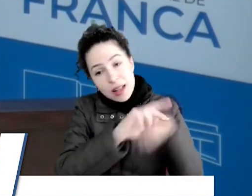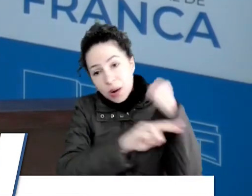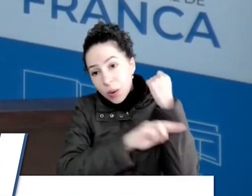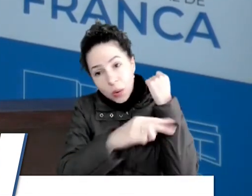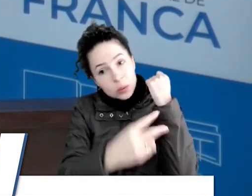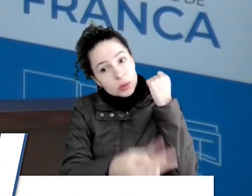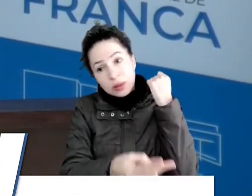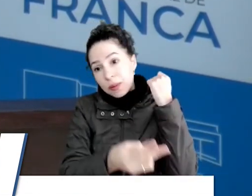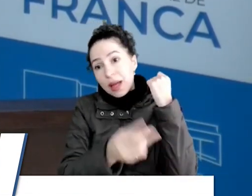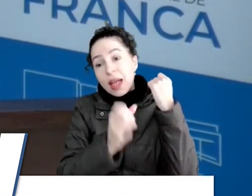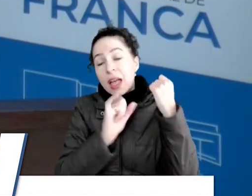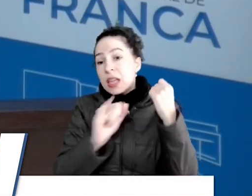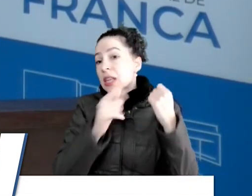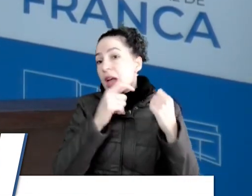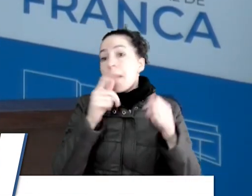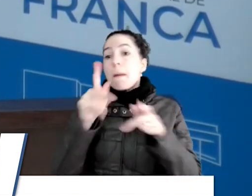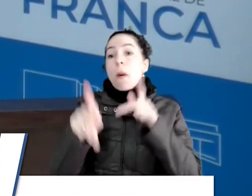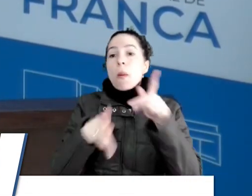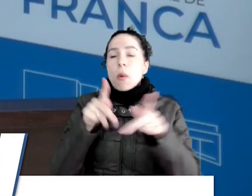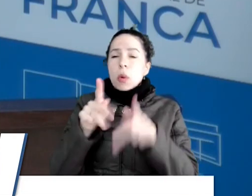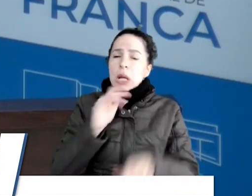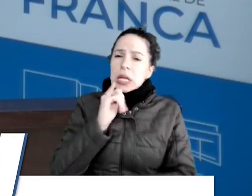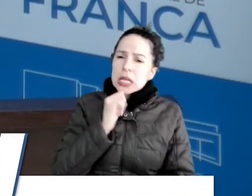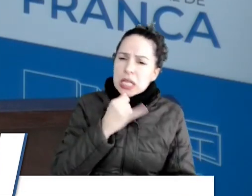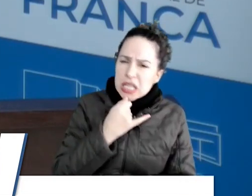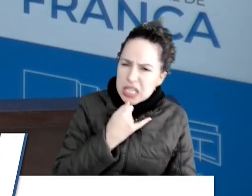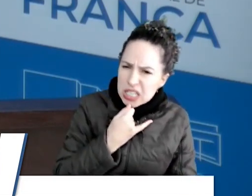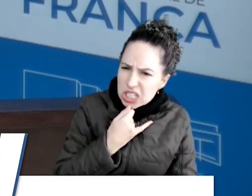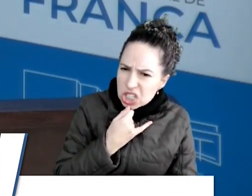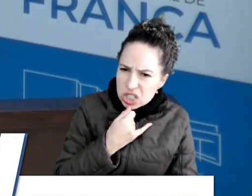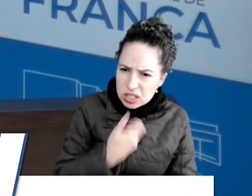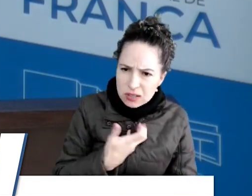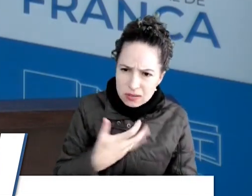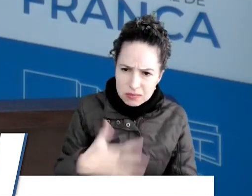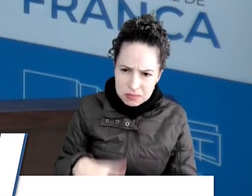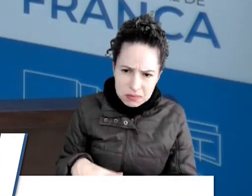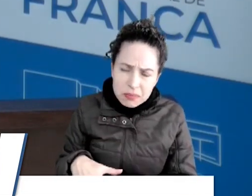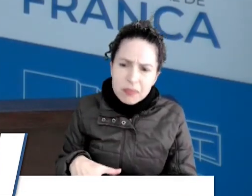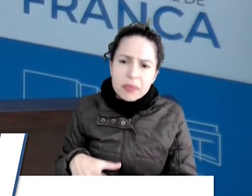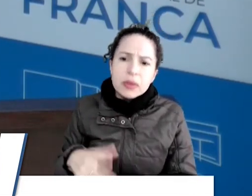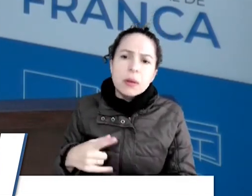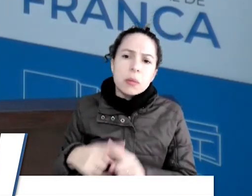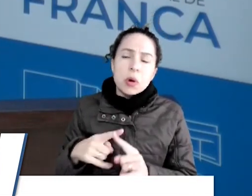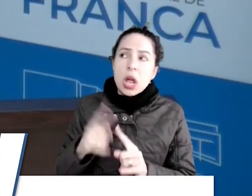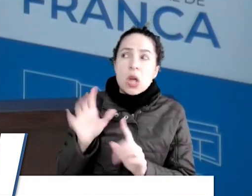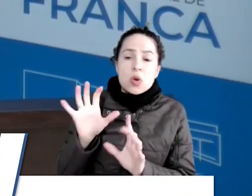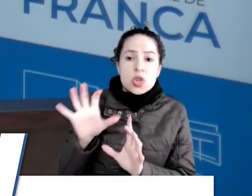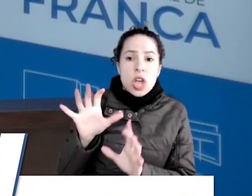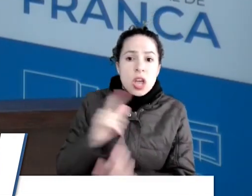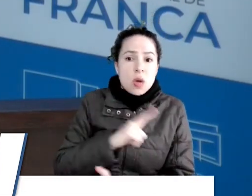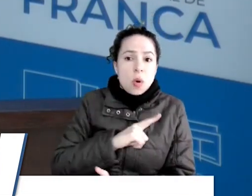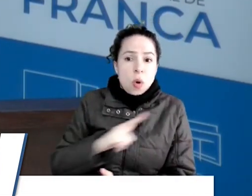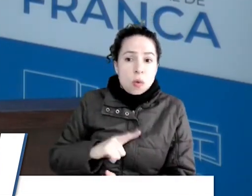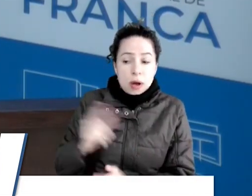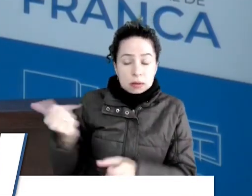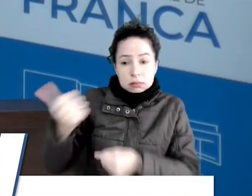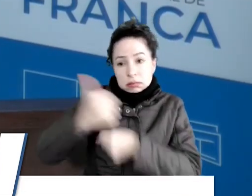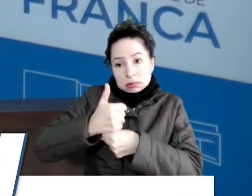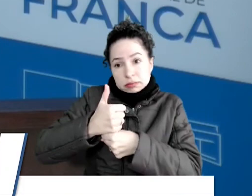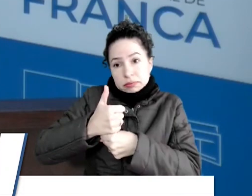a população está descontente e, de repente, pelo jeito que ele governa, quer trocá-lo,